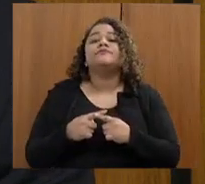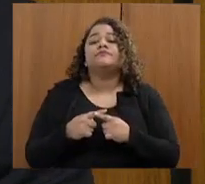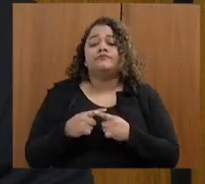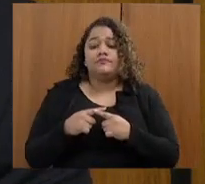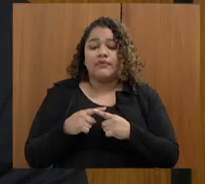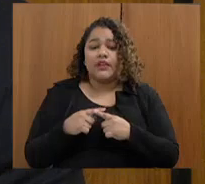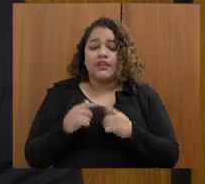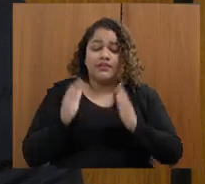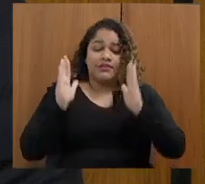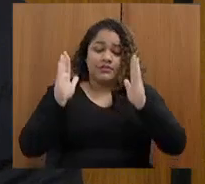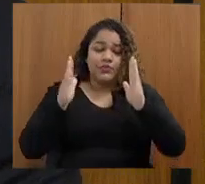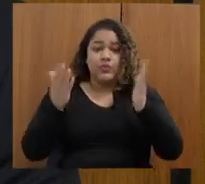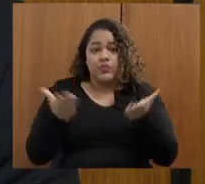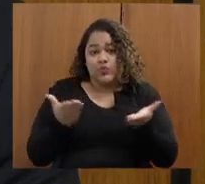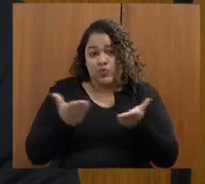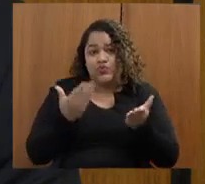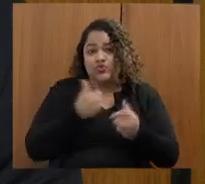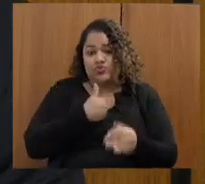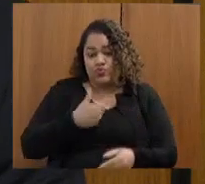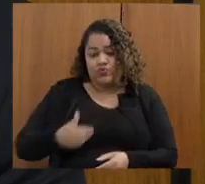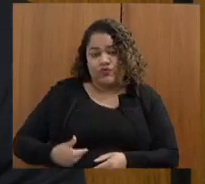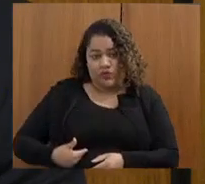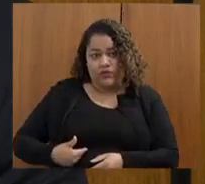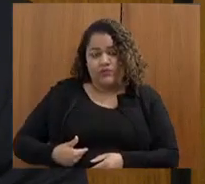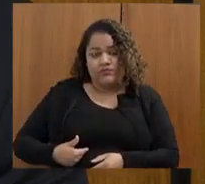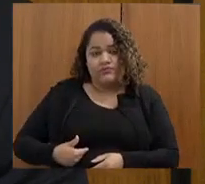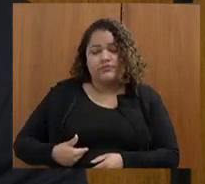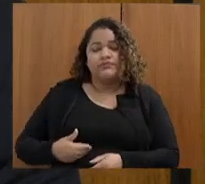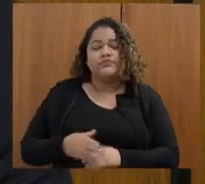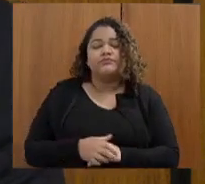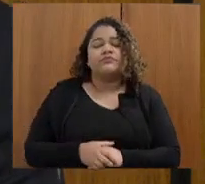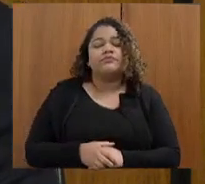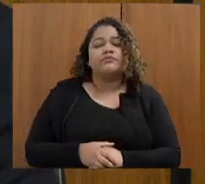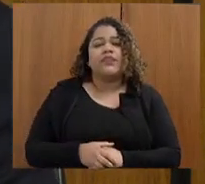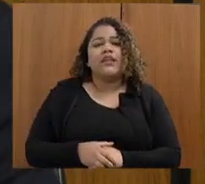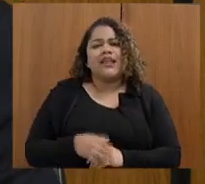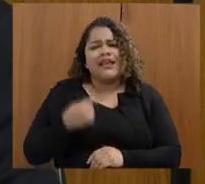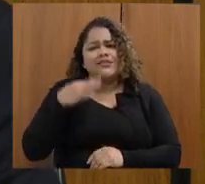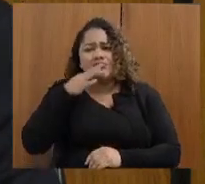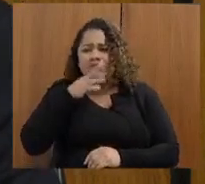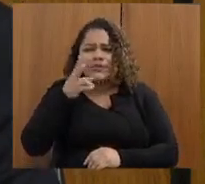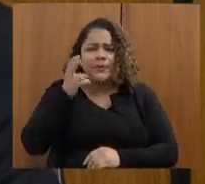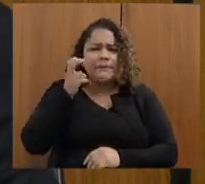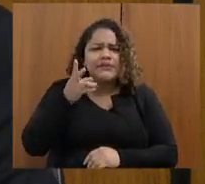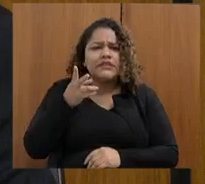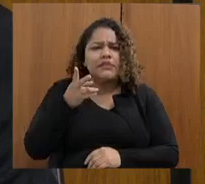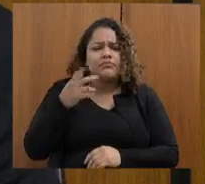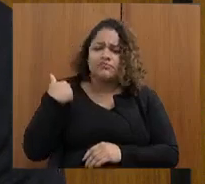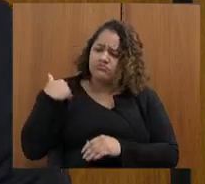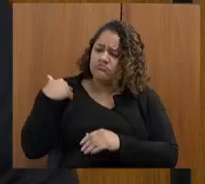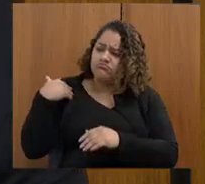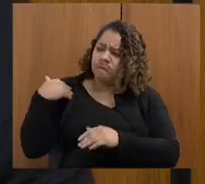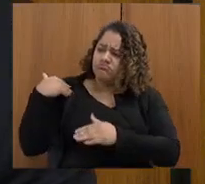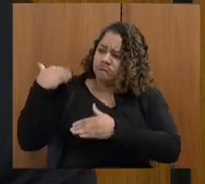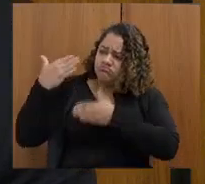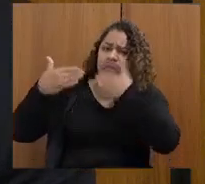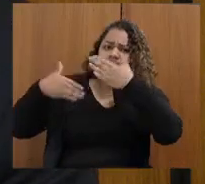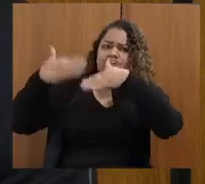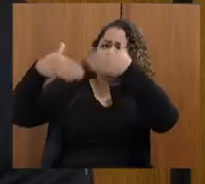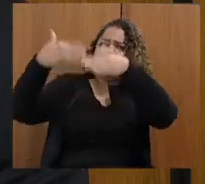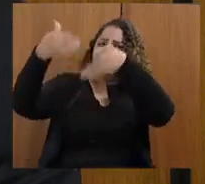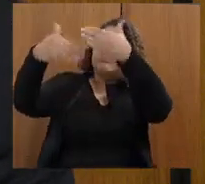gestão nós temos verificado né um avanço muito grande com